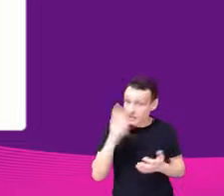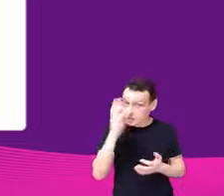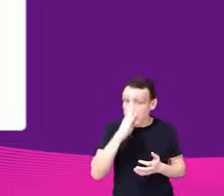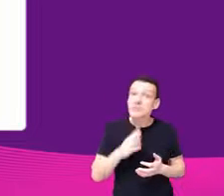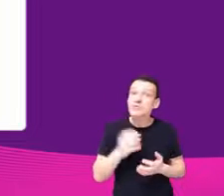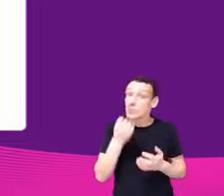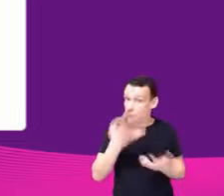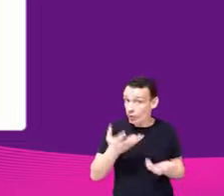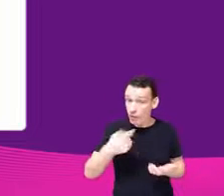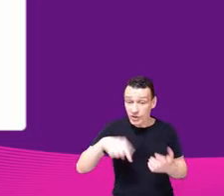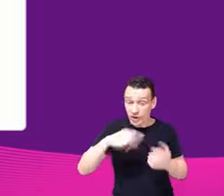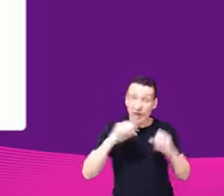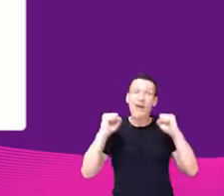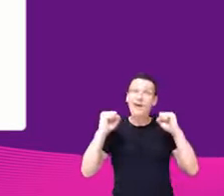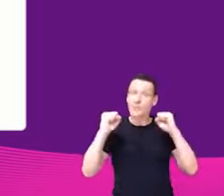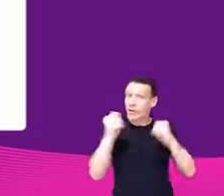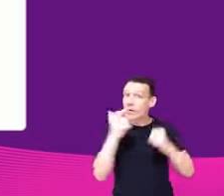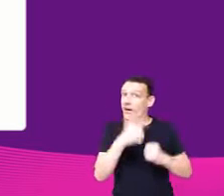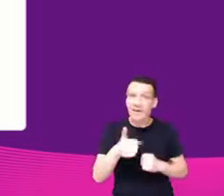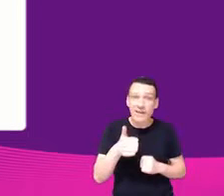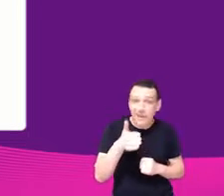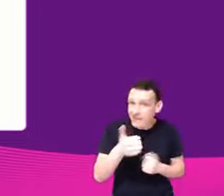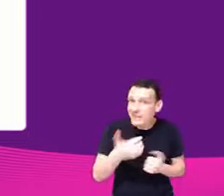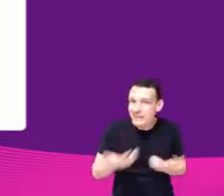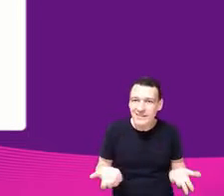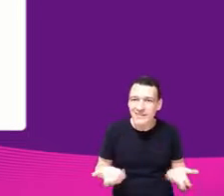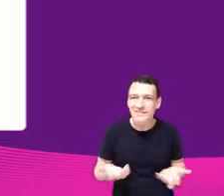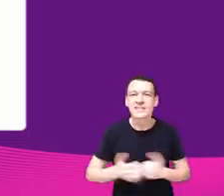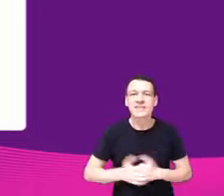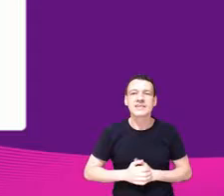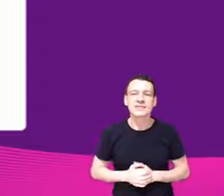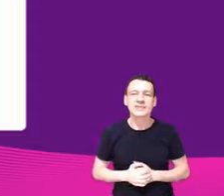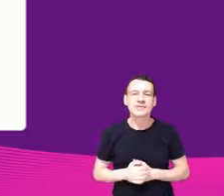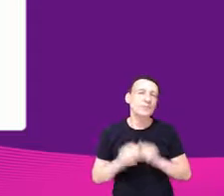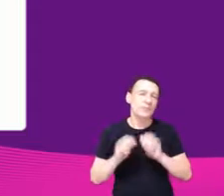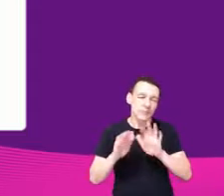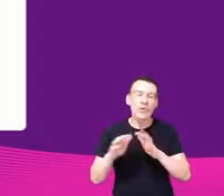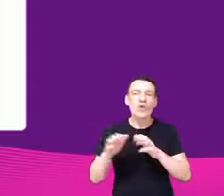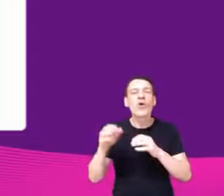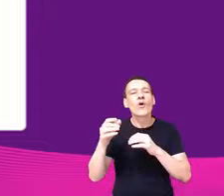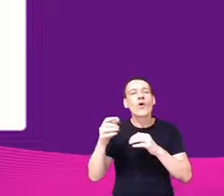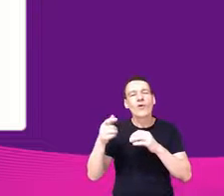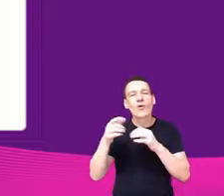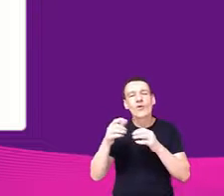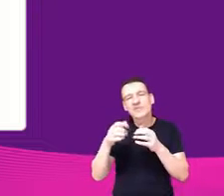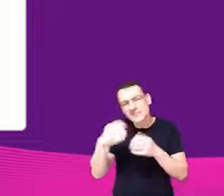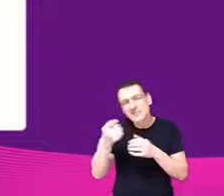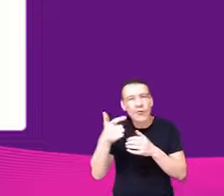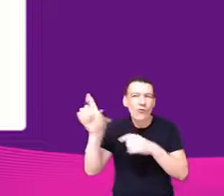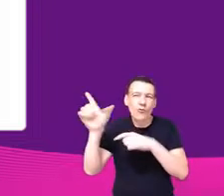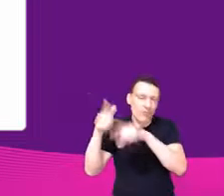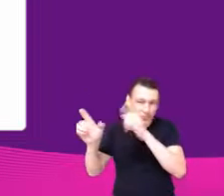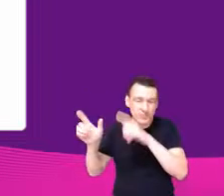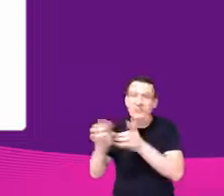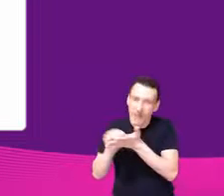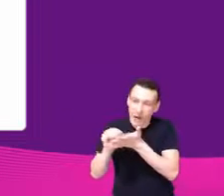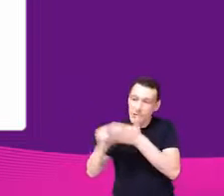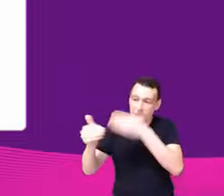comemorado dentro de um certo pessimismo para outras áreas do cuidado integral da doença renal crônica no Brasil.